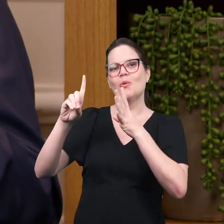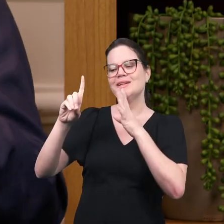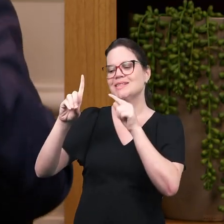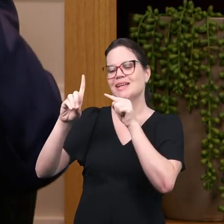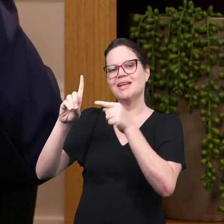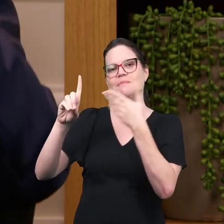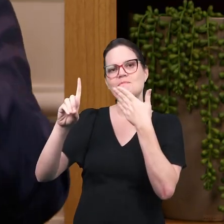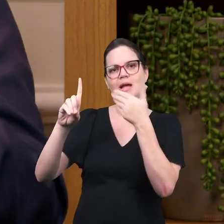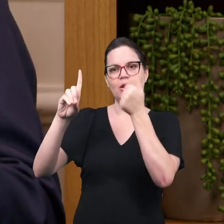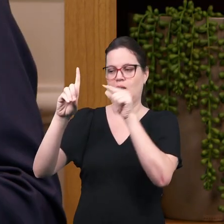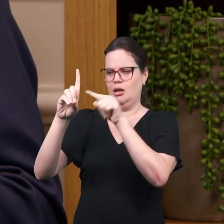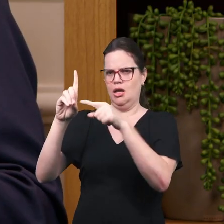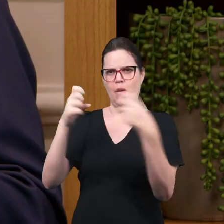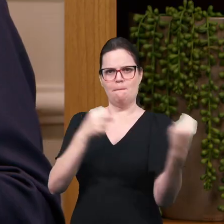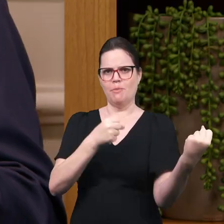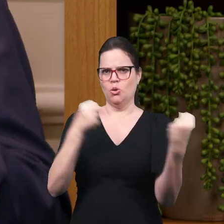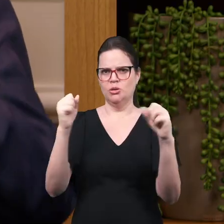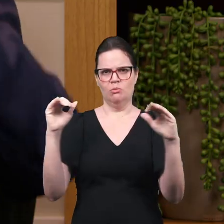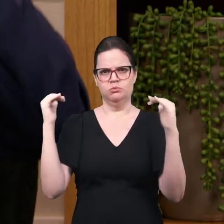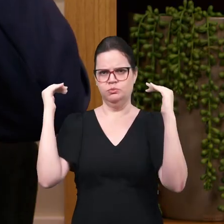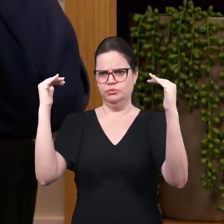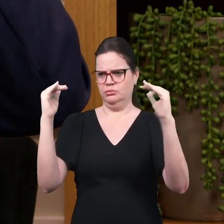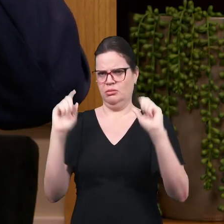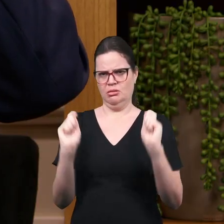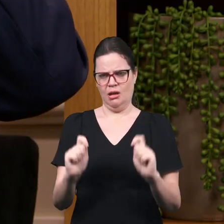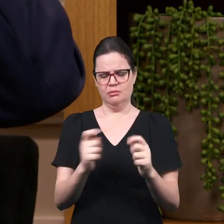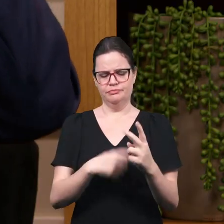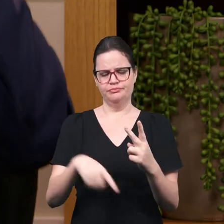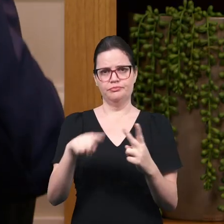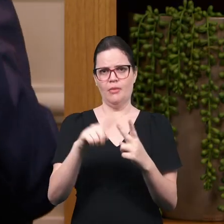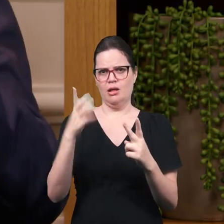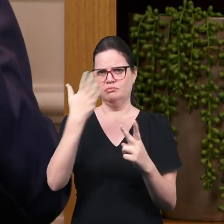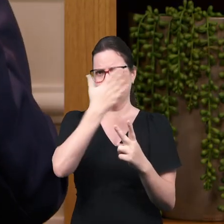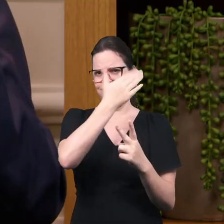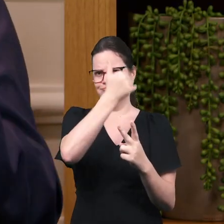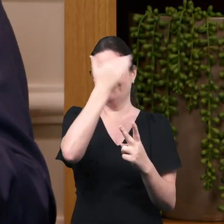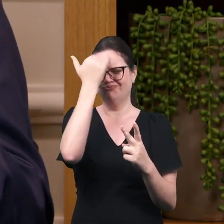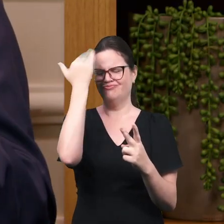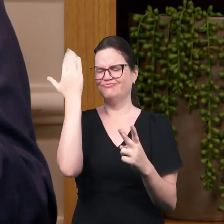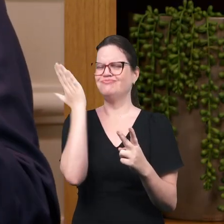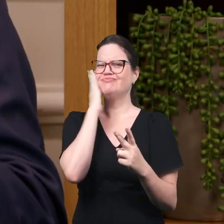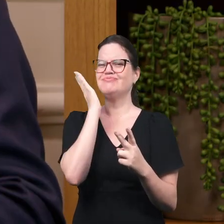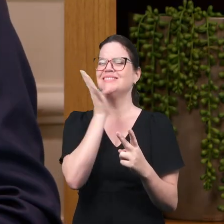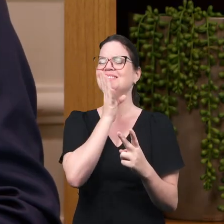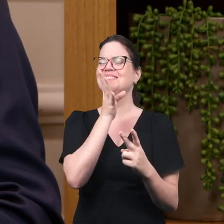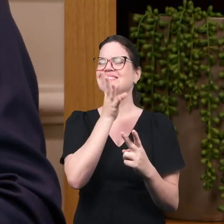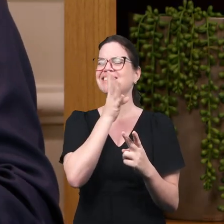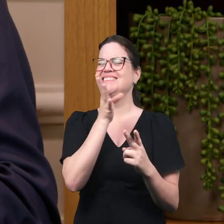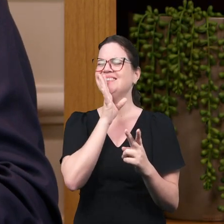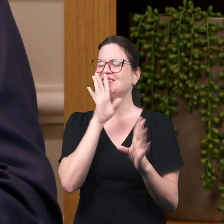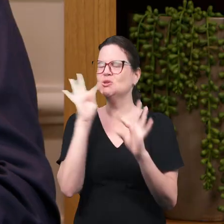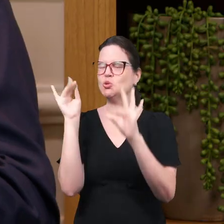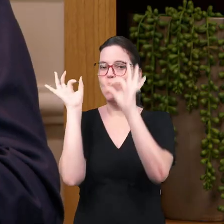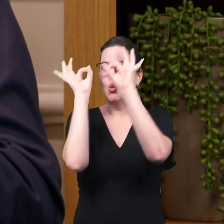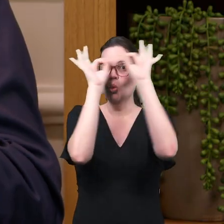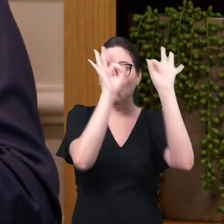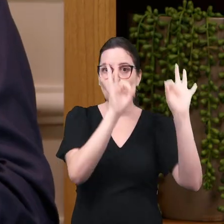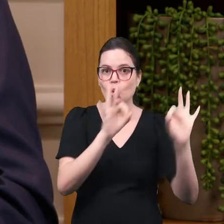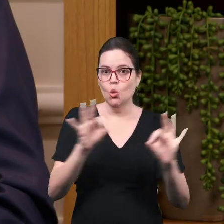todo o poder, ele é onipotente. Deus tem toda a sabedoria e conhecimento, ele é onisciente. E Deus